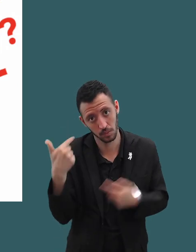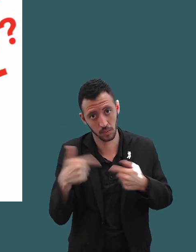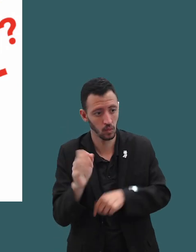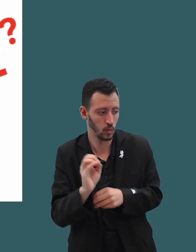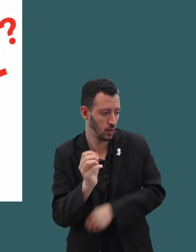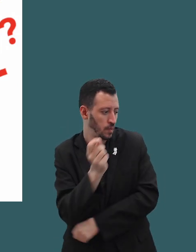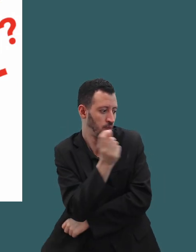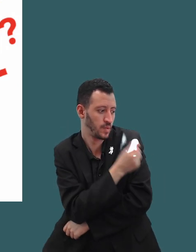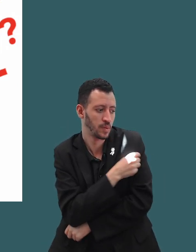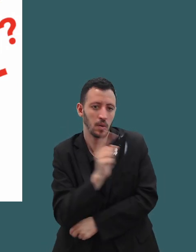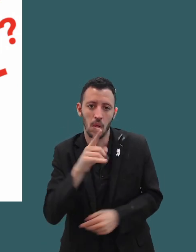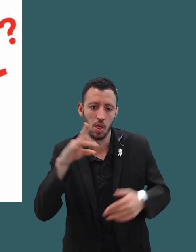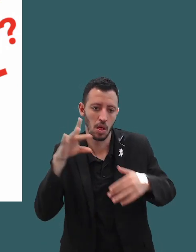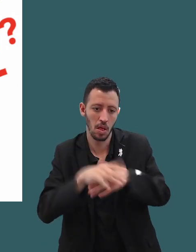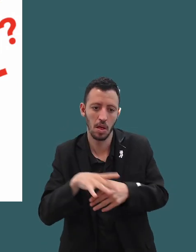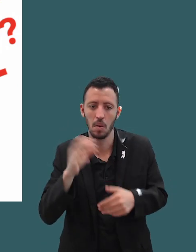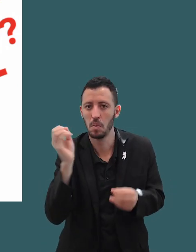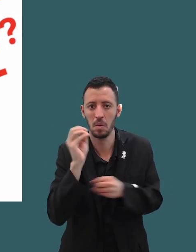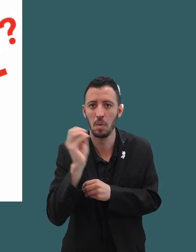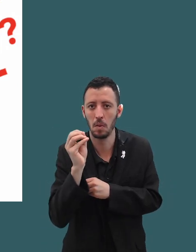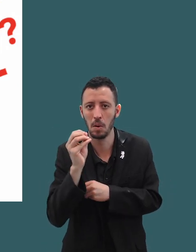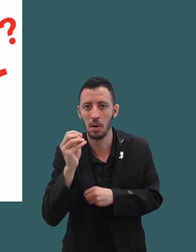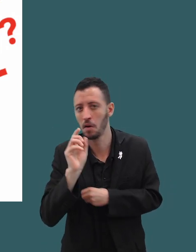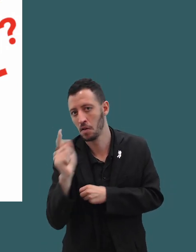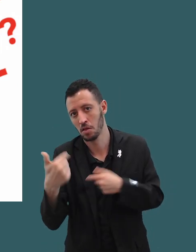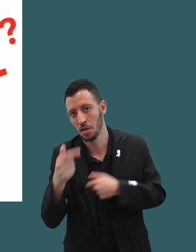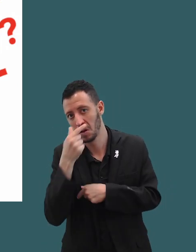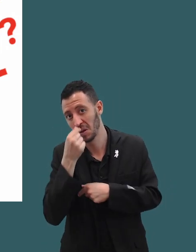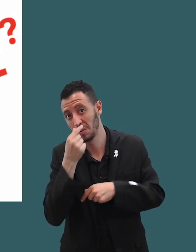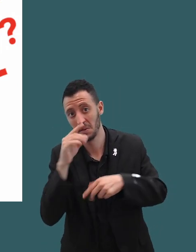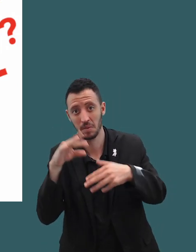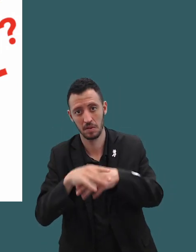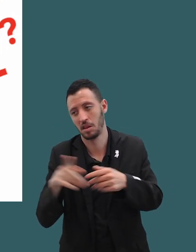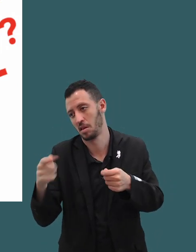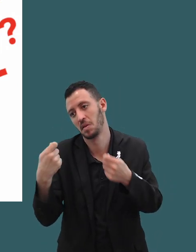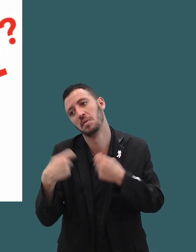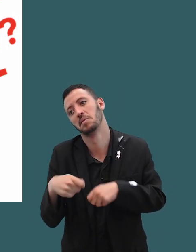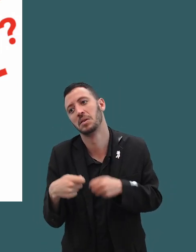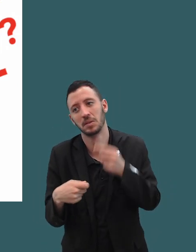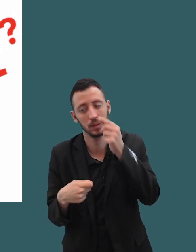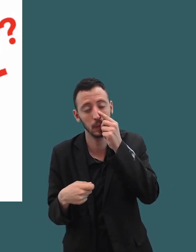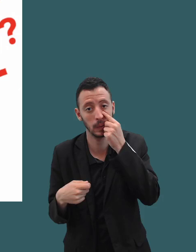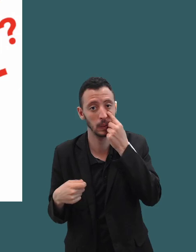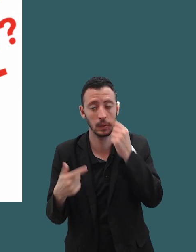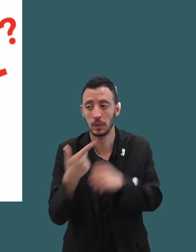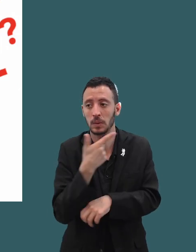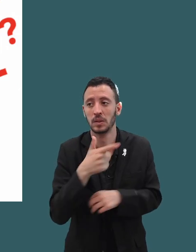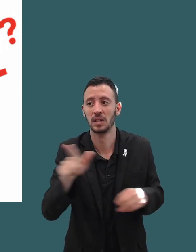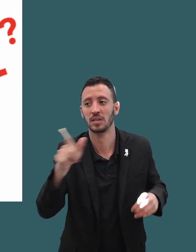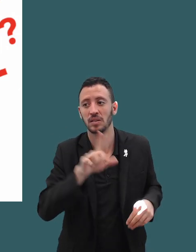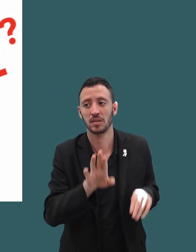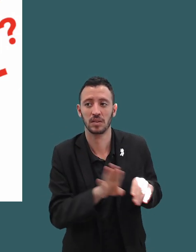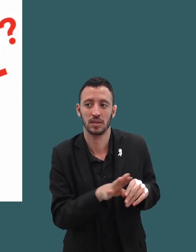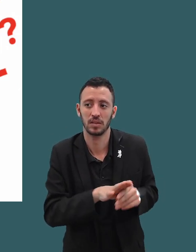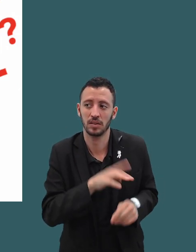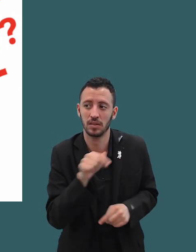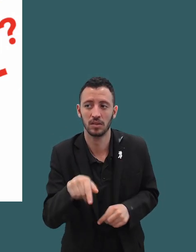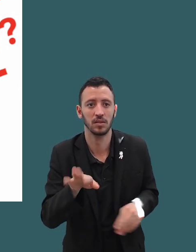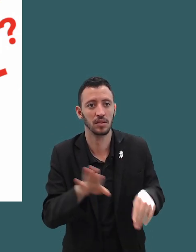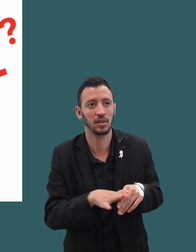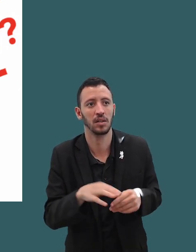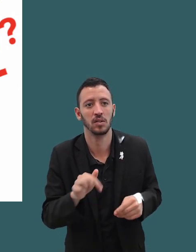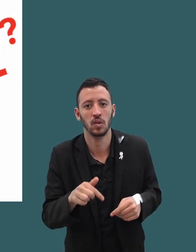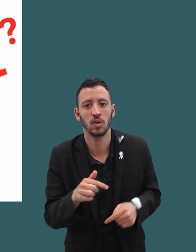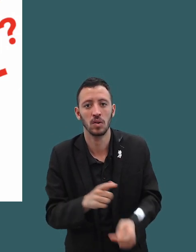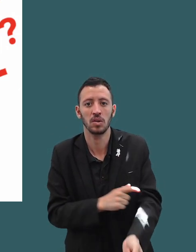toma vacina, não pega gripe, não, ela é super pessoa, ela não precisa. E a outra narrativa de que imunidade natural